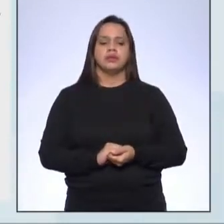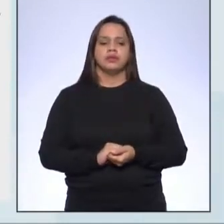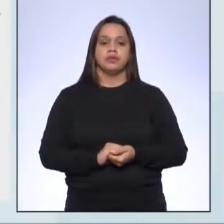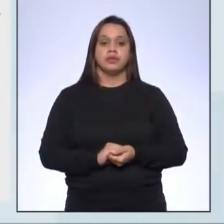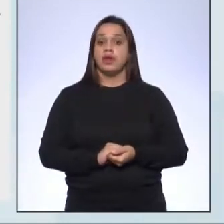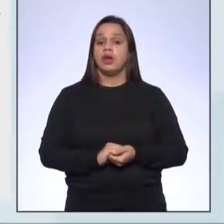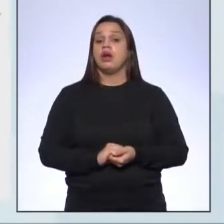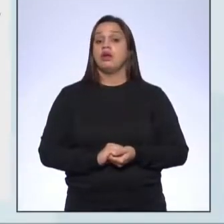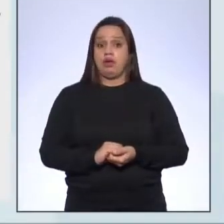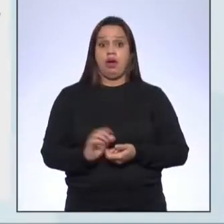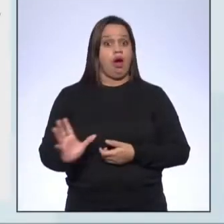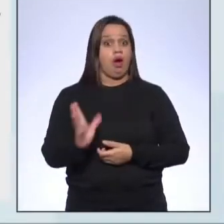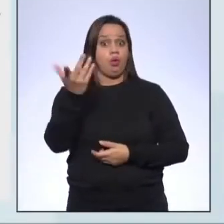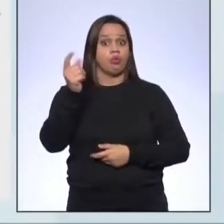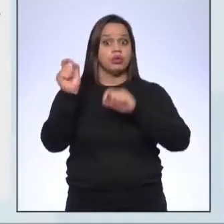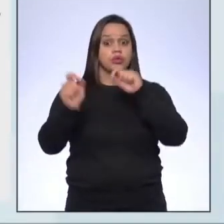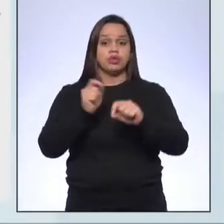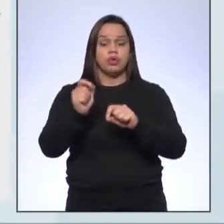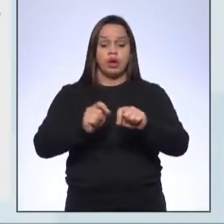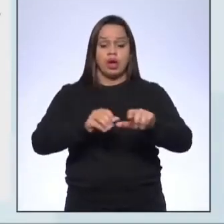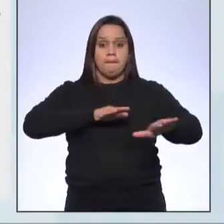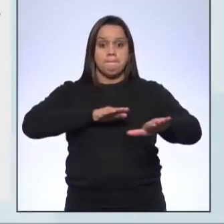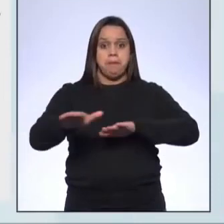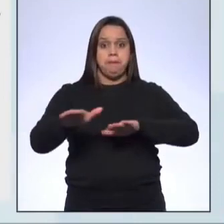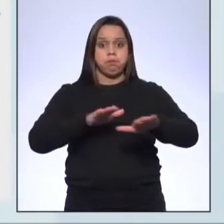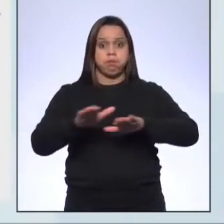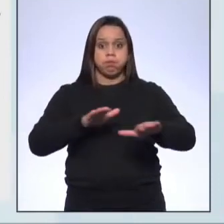um terremoto que causou um